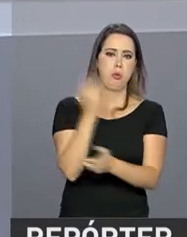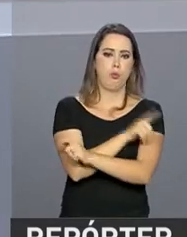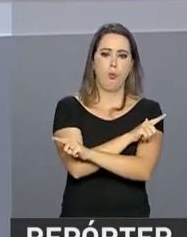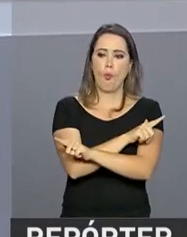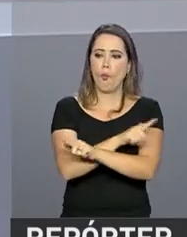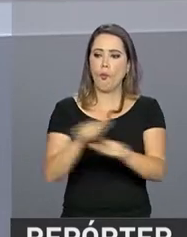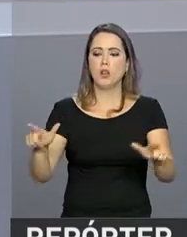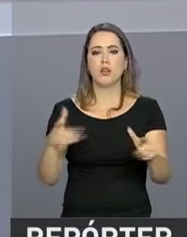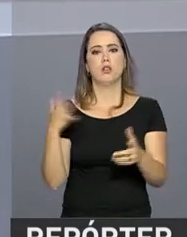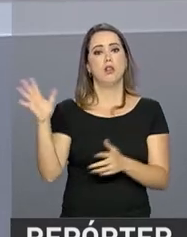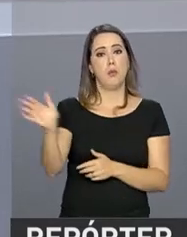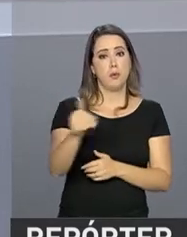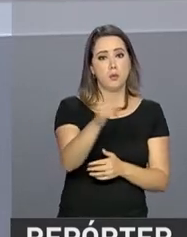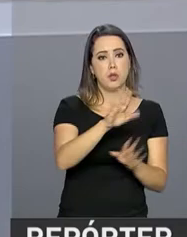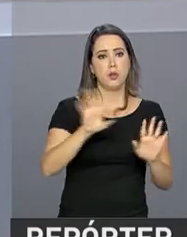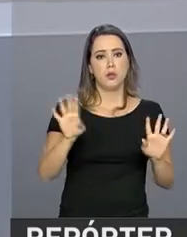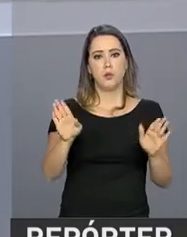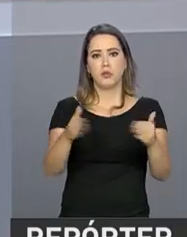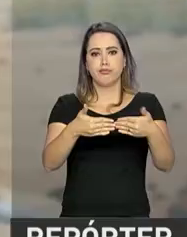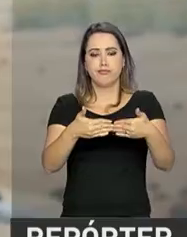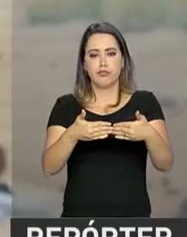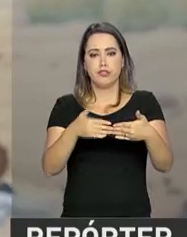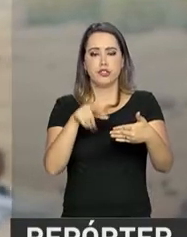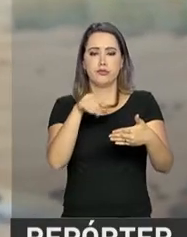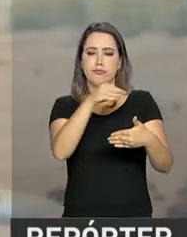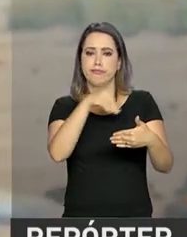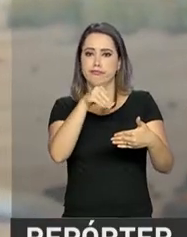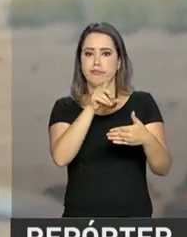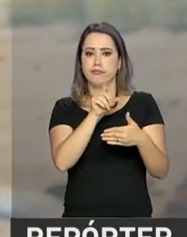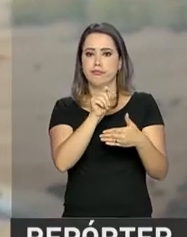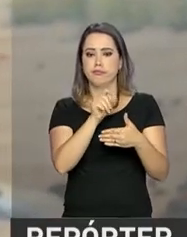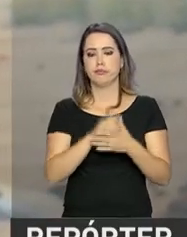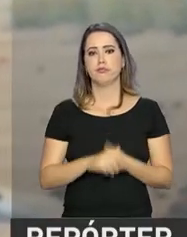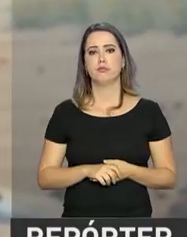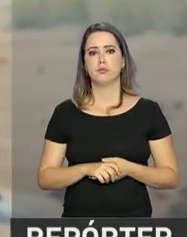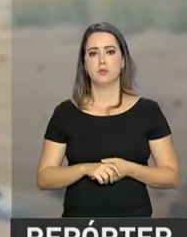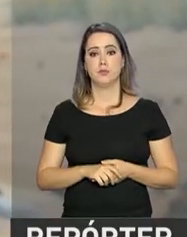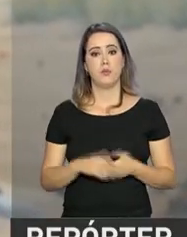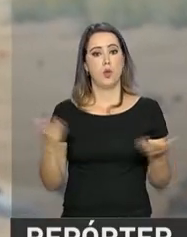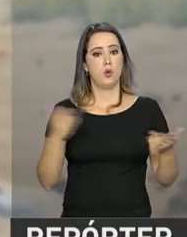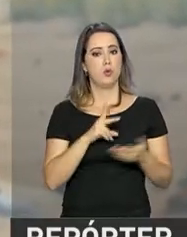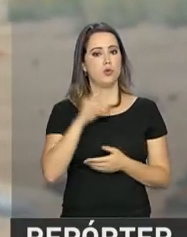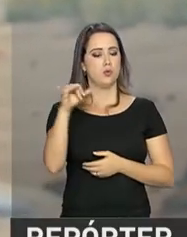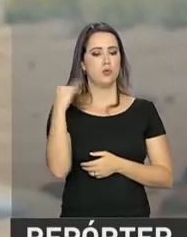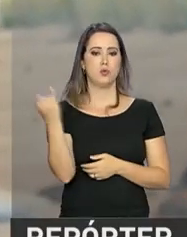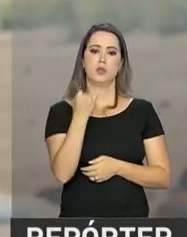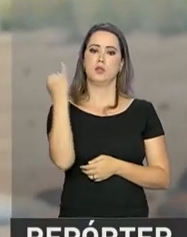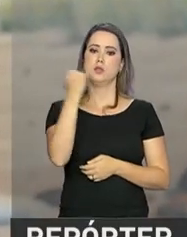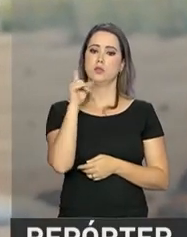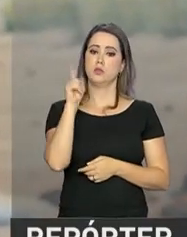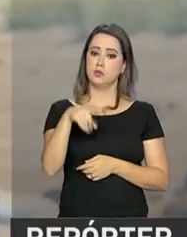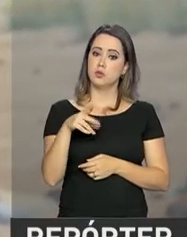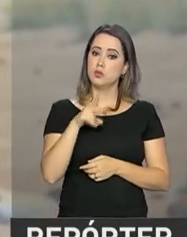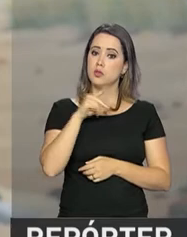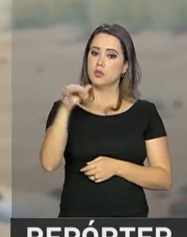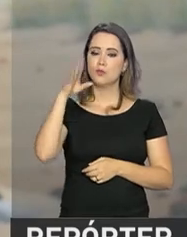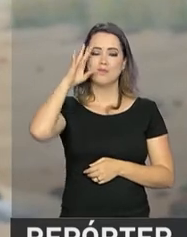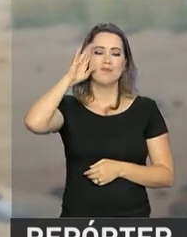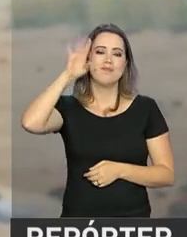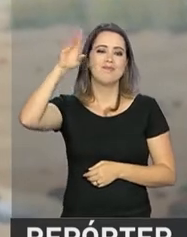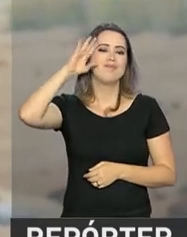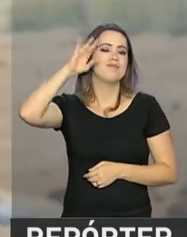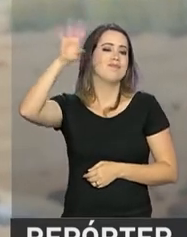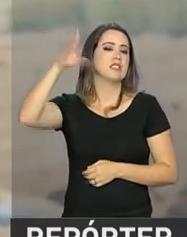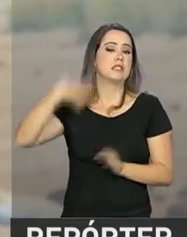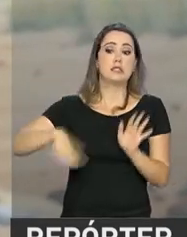comércio ilegal nas últimas décadas esse é um dia histórico é um dia que foi sonhado e